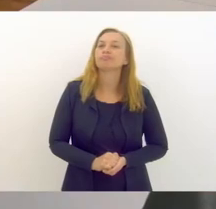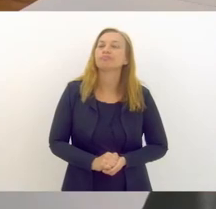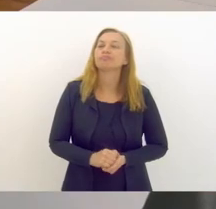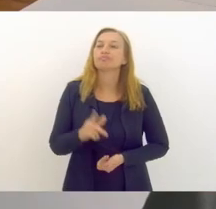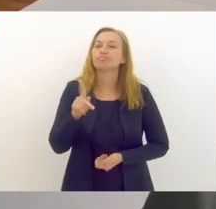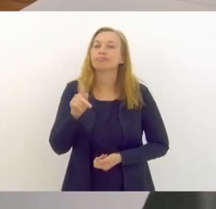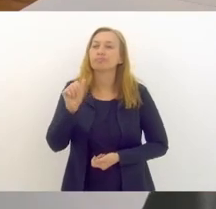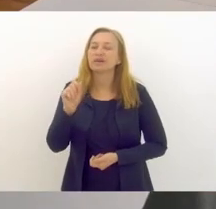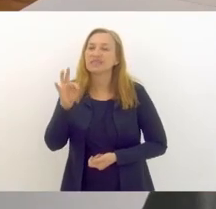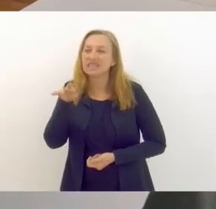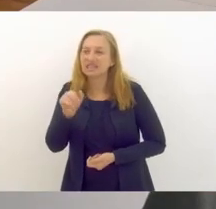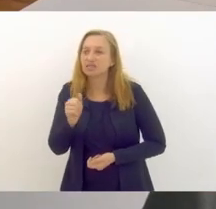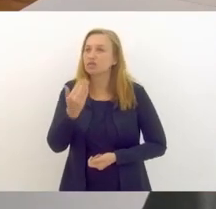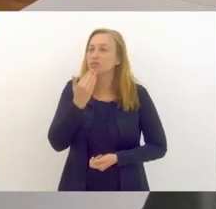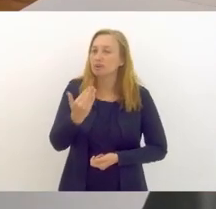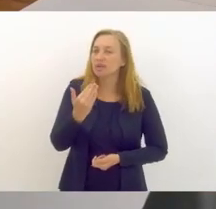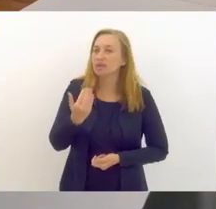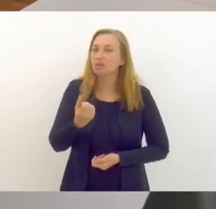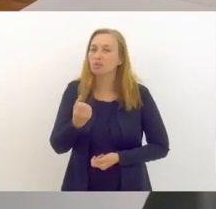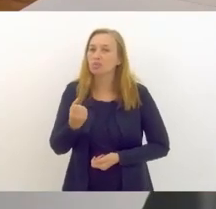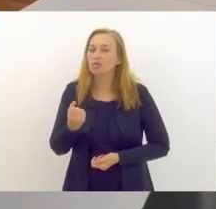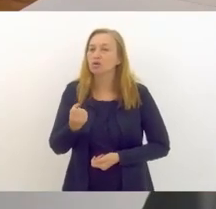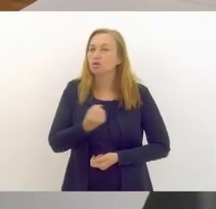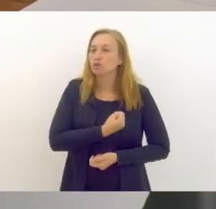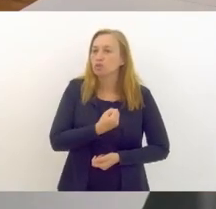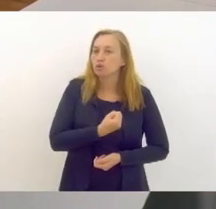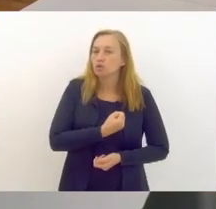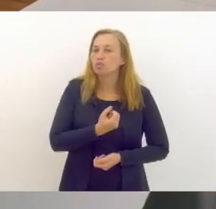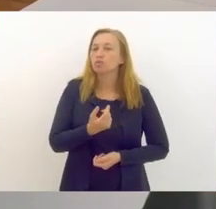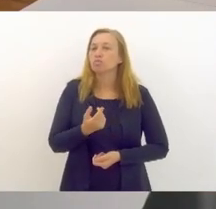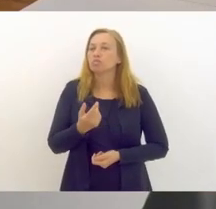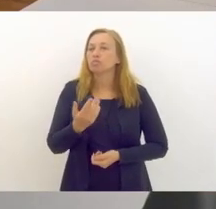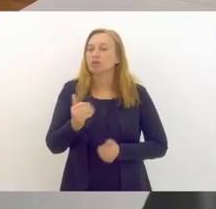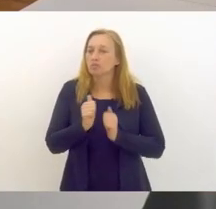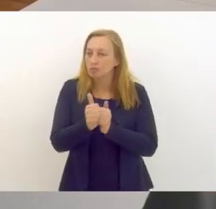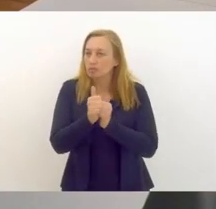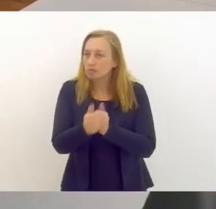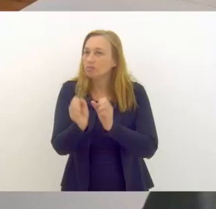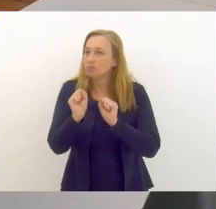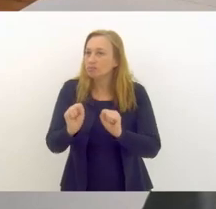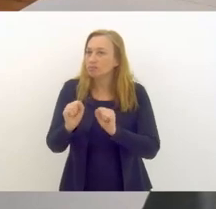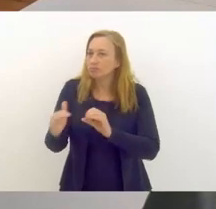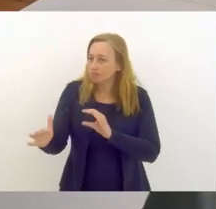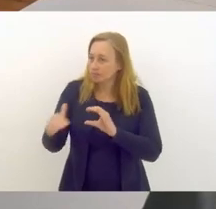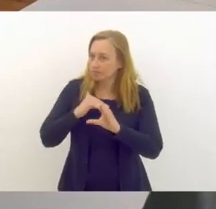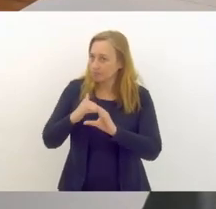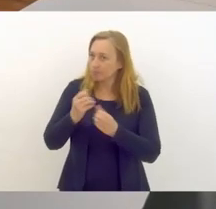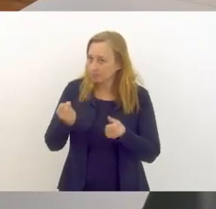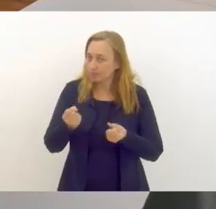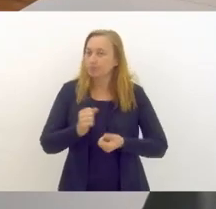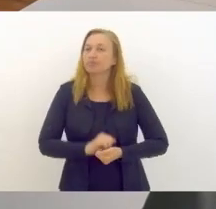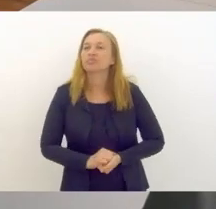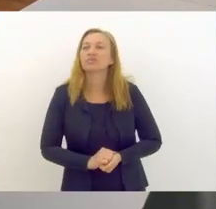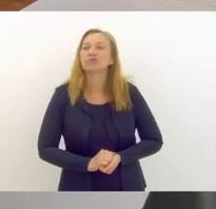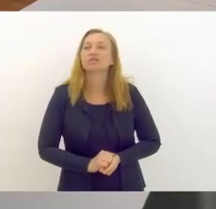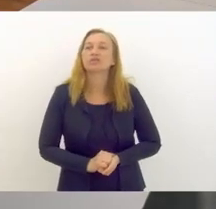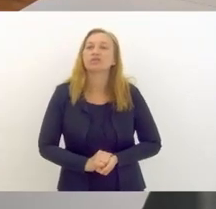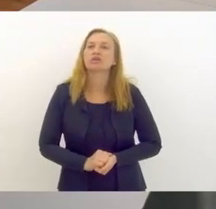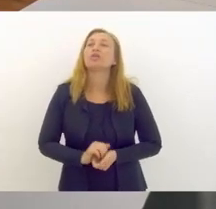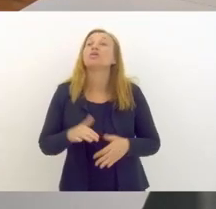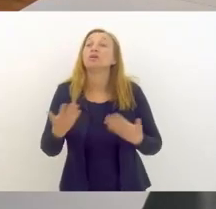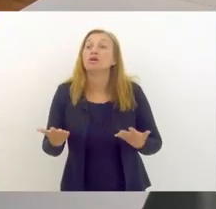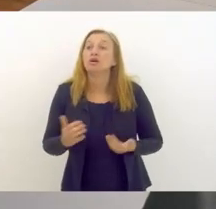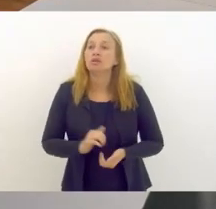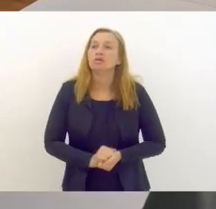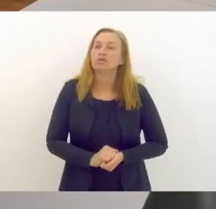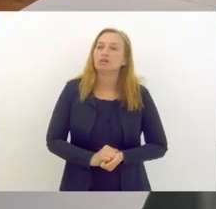Patrícia, eu vou te pedir o número 6 desse processo, para que a gente possa acompanhar. Okay. Você pode me passar posteriormente? Para a